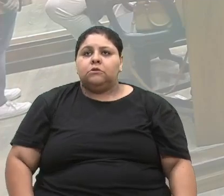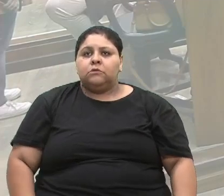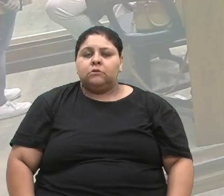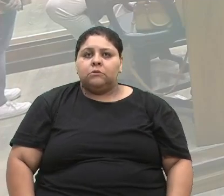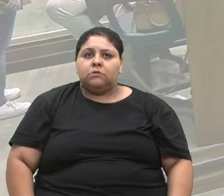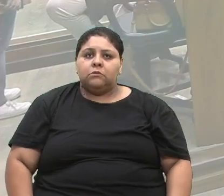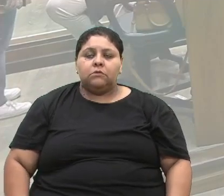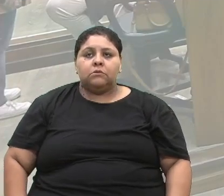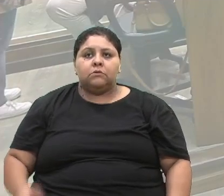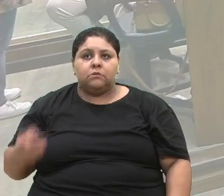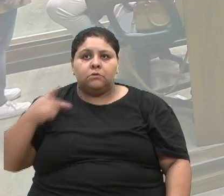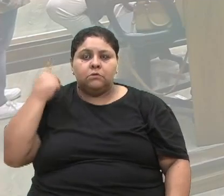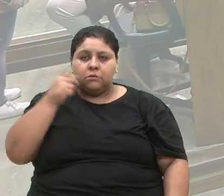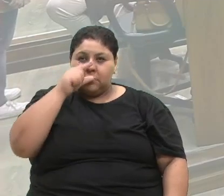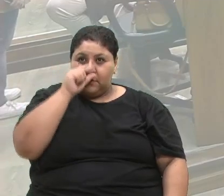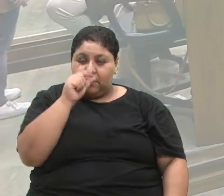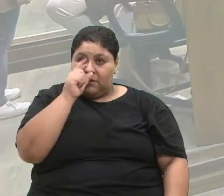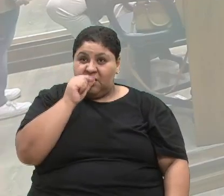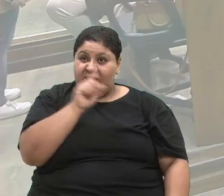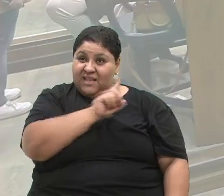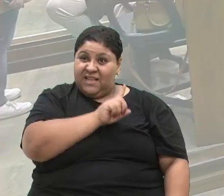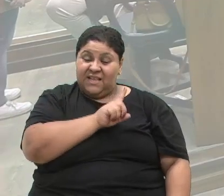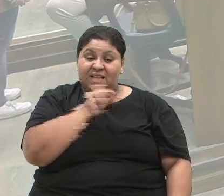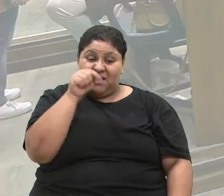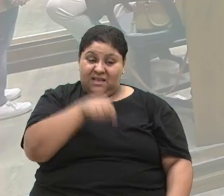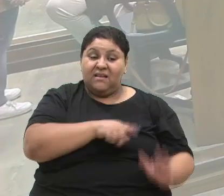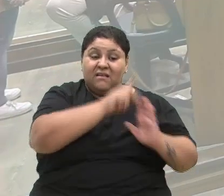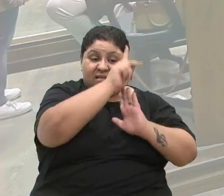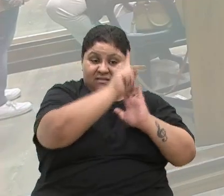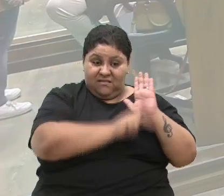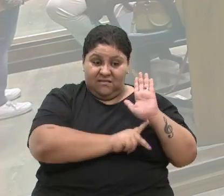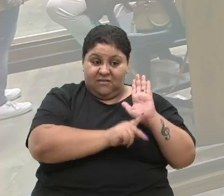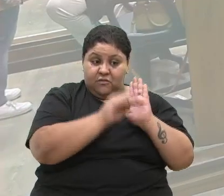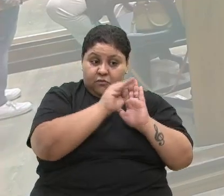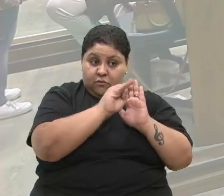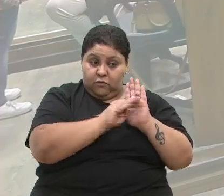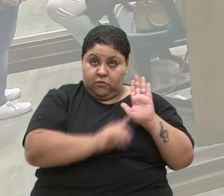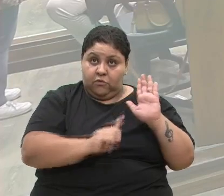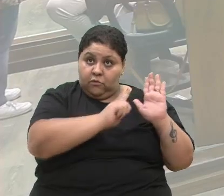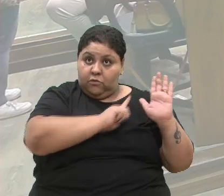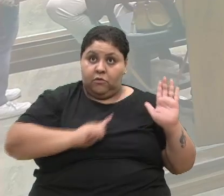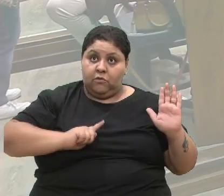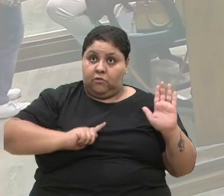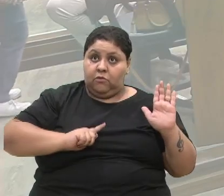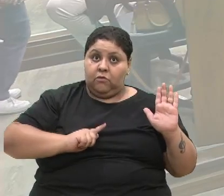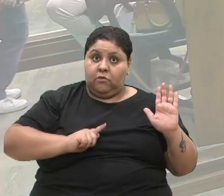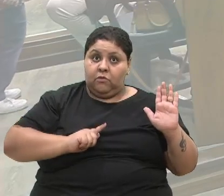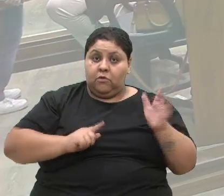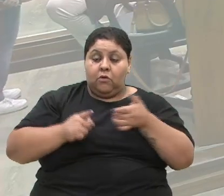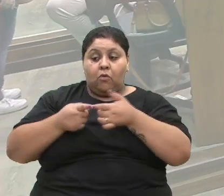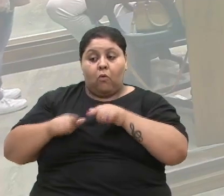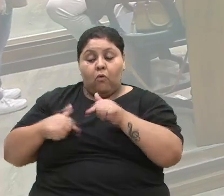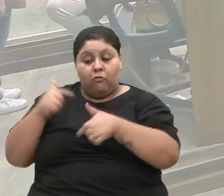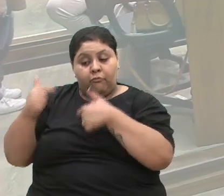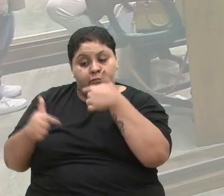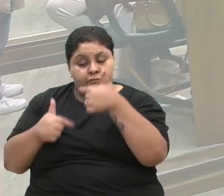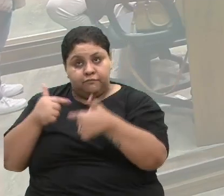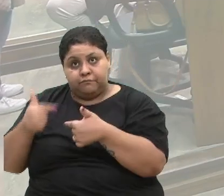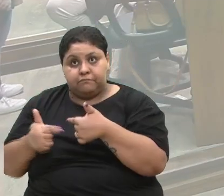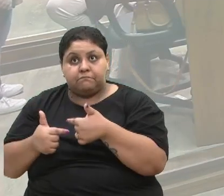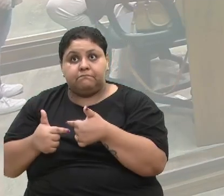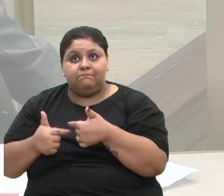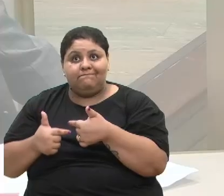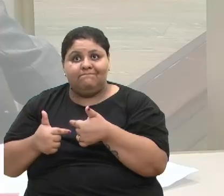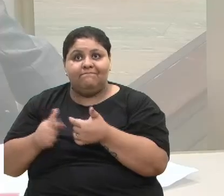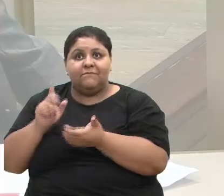Vereador Fantinel, esse não só é um projeto que está no plano de governo do prefeito, como vem sendo trabalhado. Ocorre que,